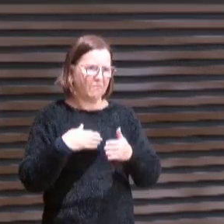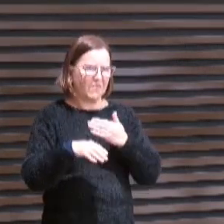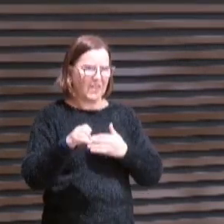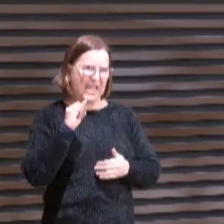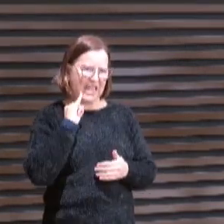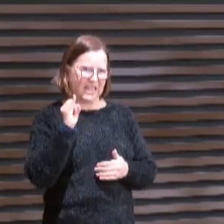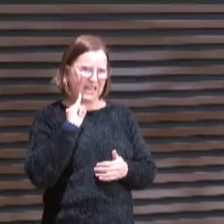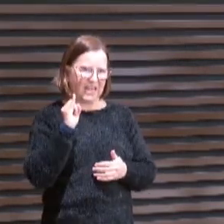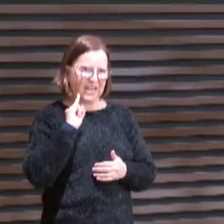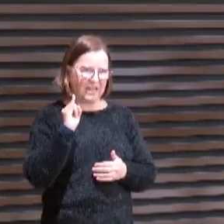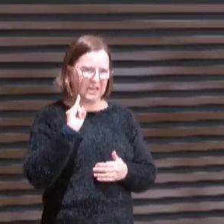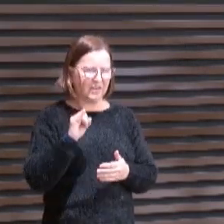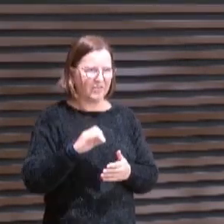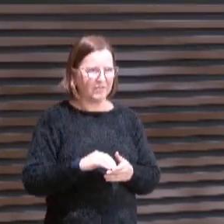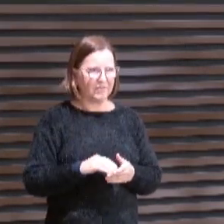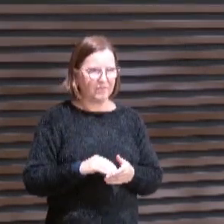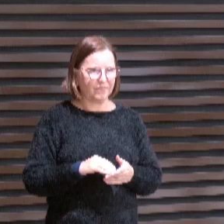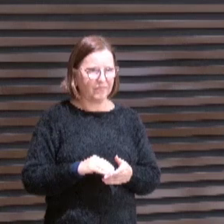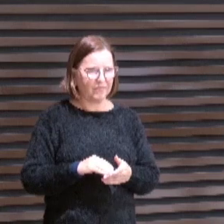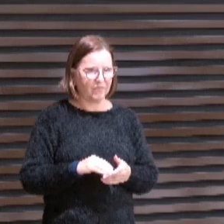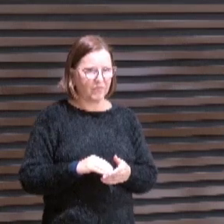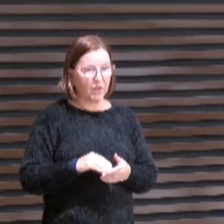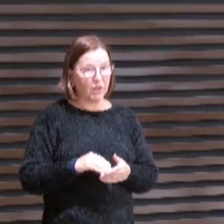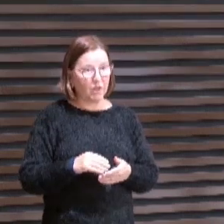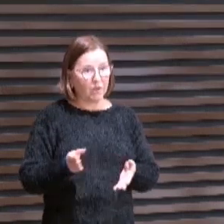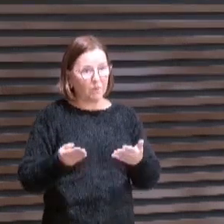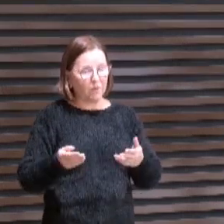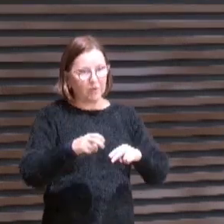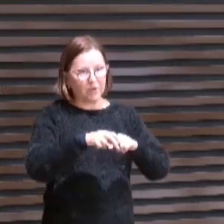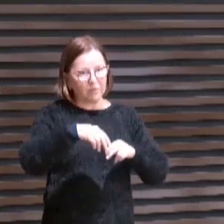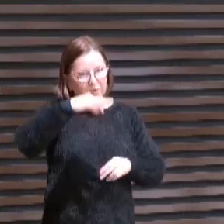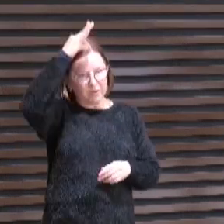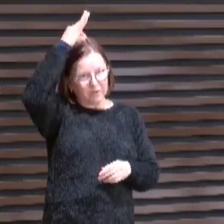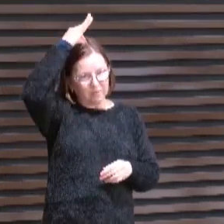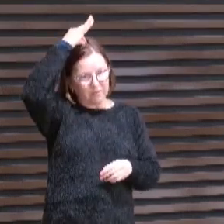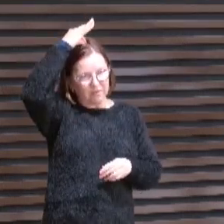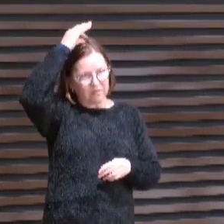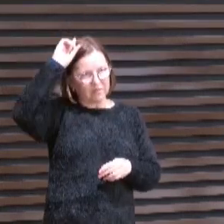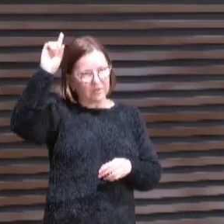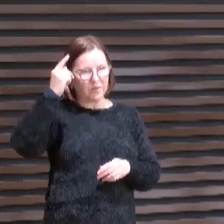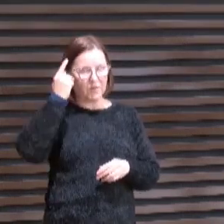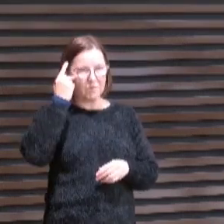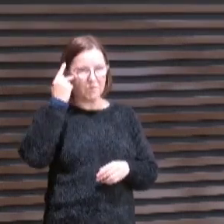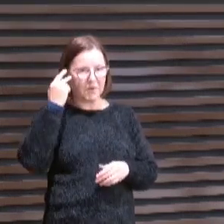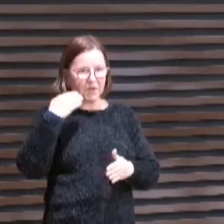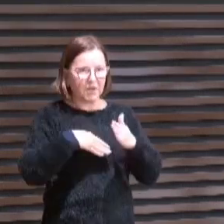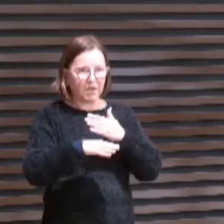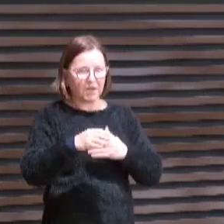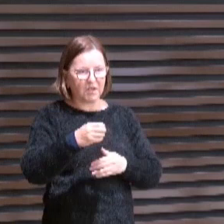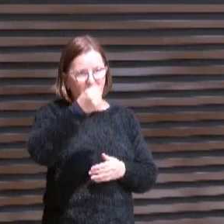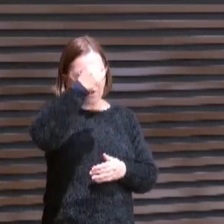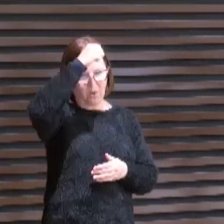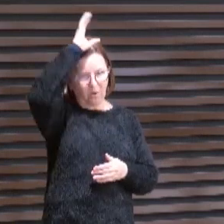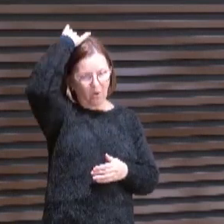ele foi movido pelo Espírito de Deus para ir a Roma, num certo dia,